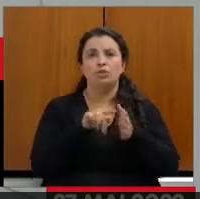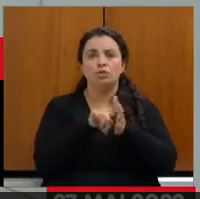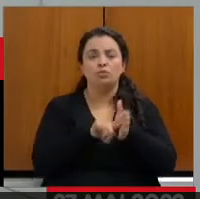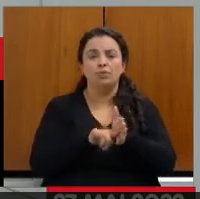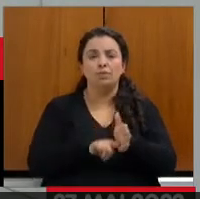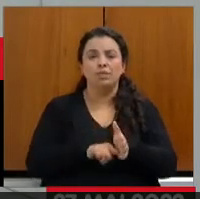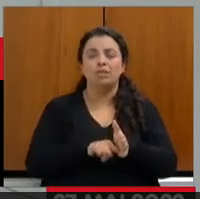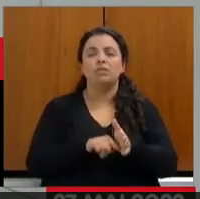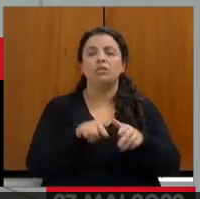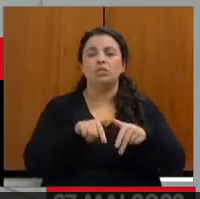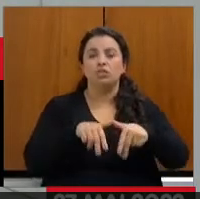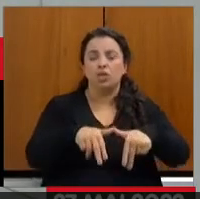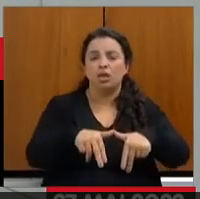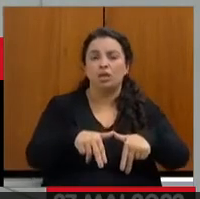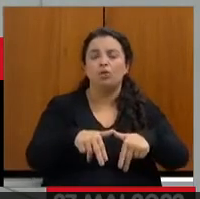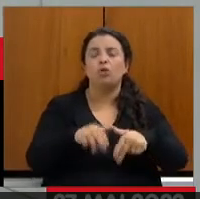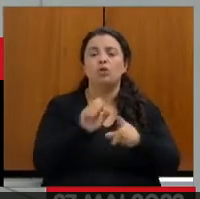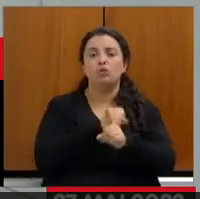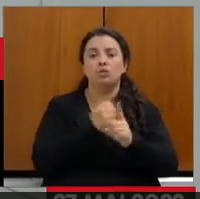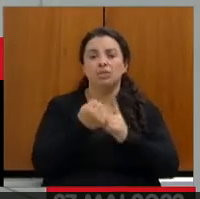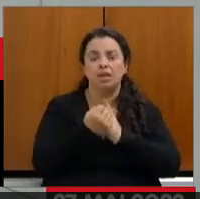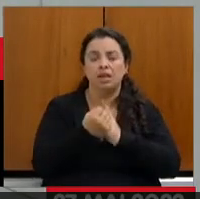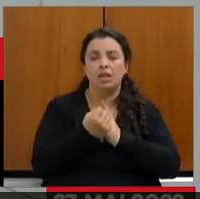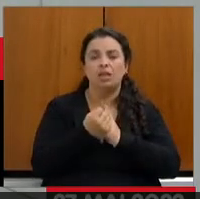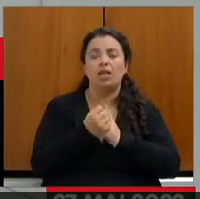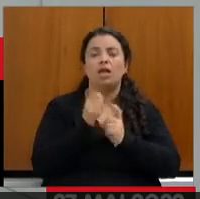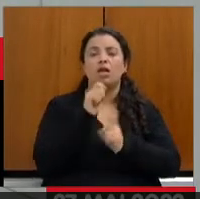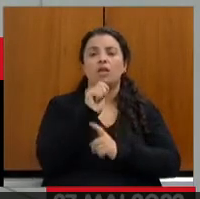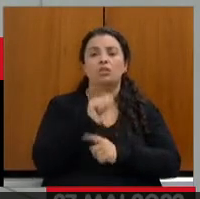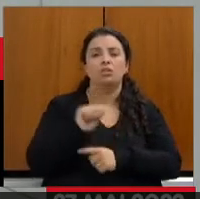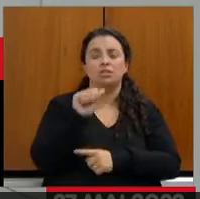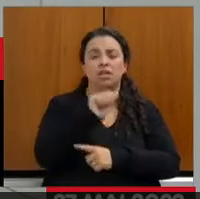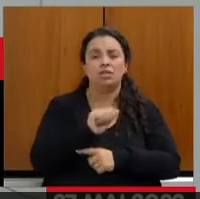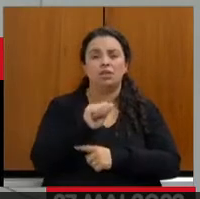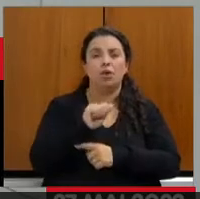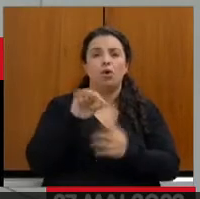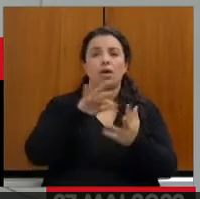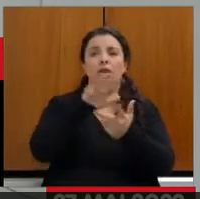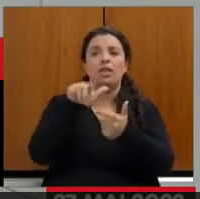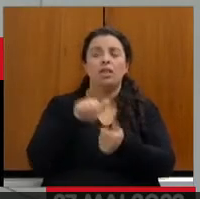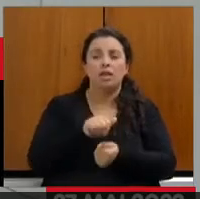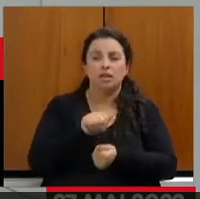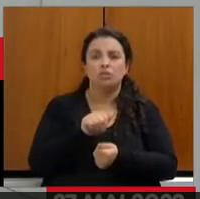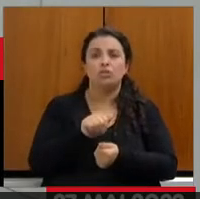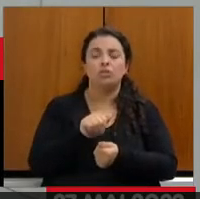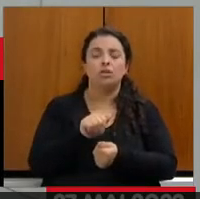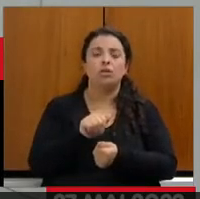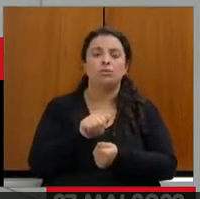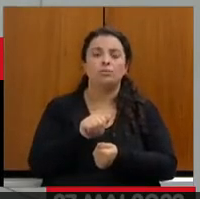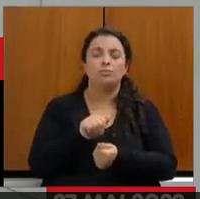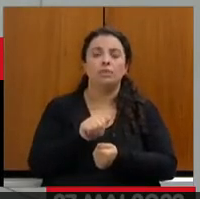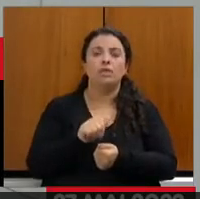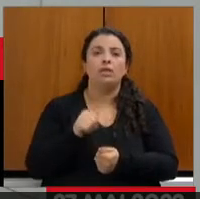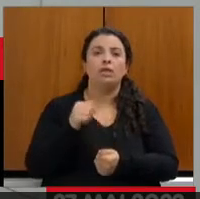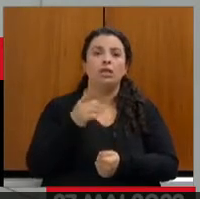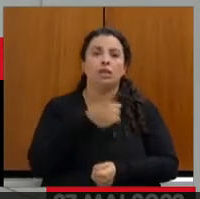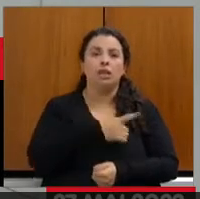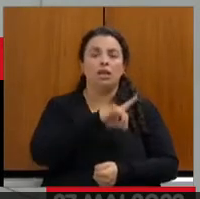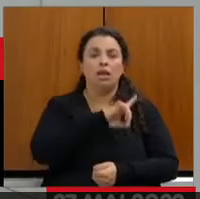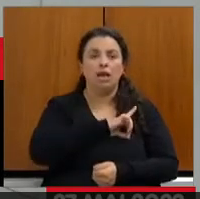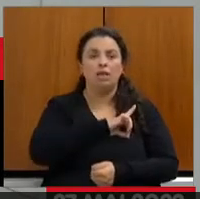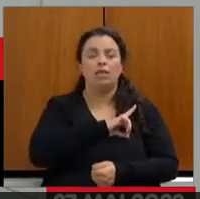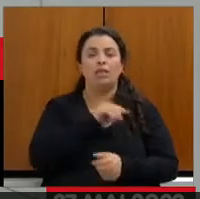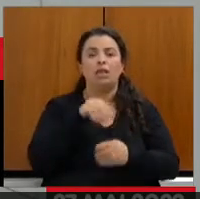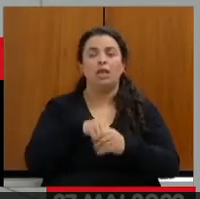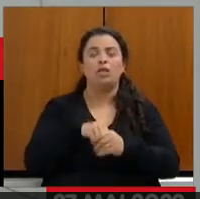da associação internacional de sociologia e delegada da organização sociólogas pelas mulheres na sociedade do